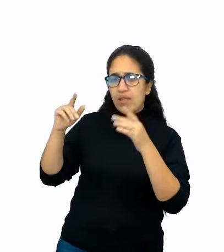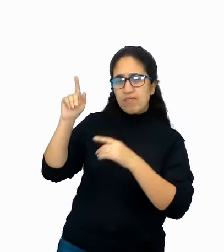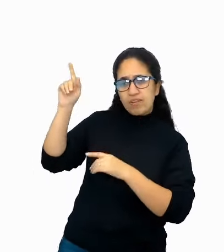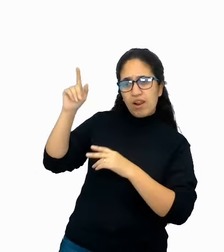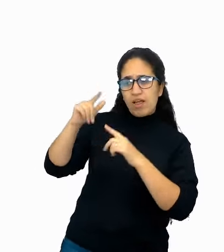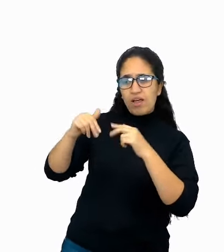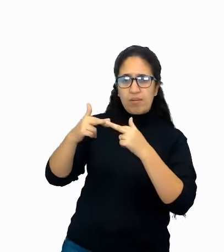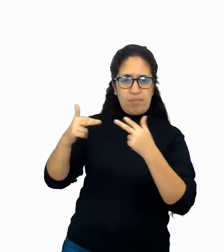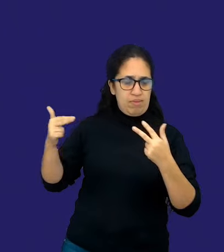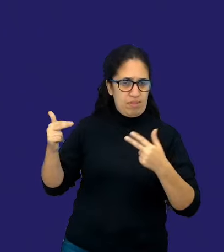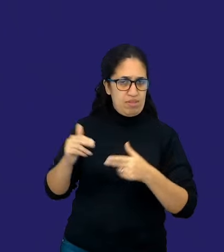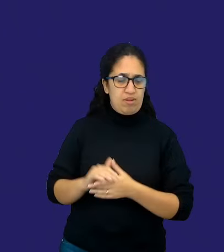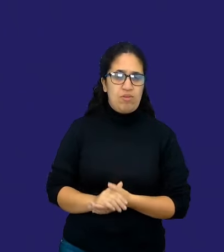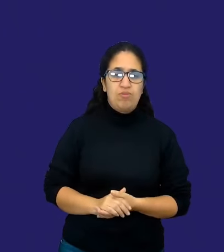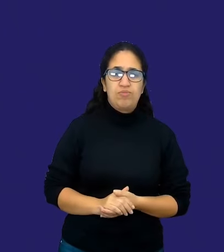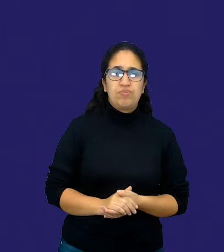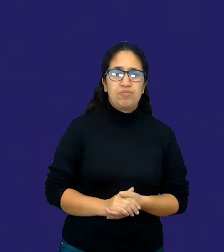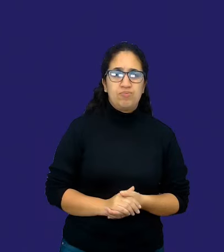do Aprender Sempre.